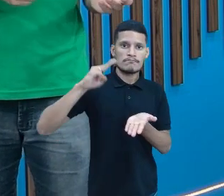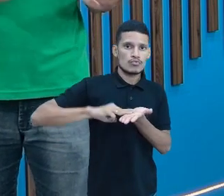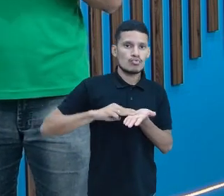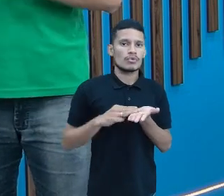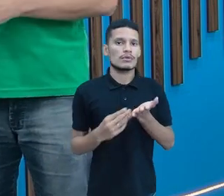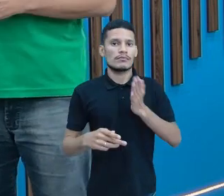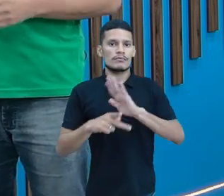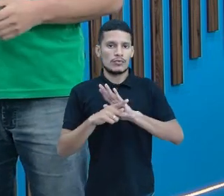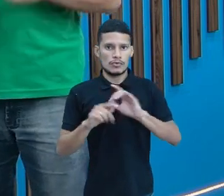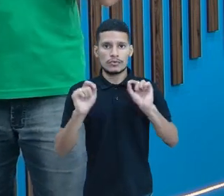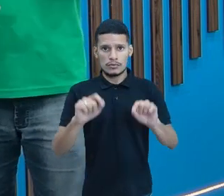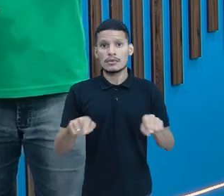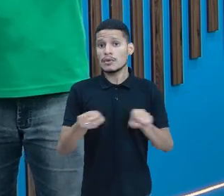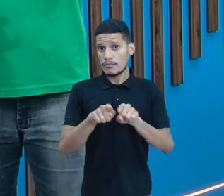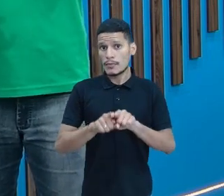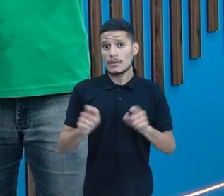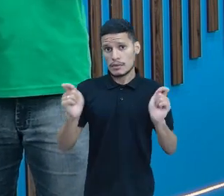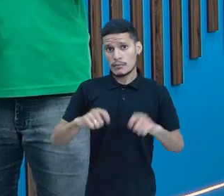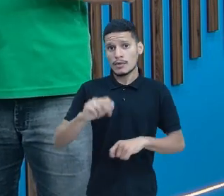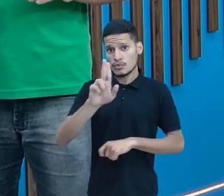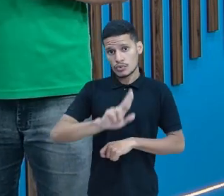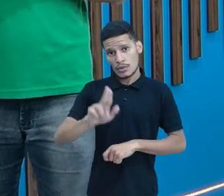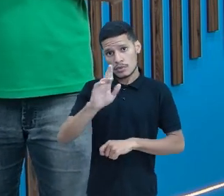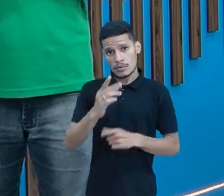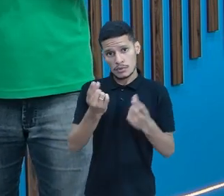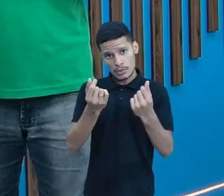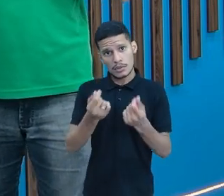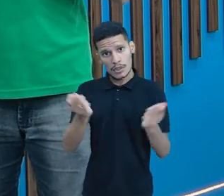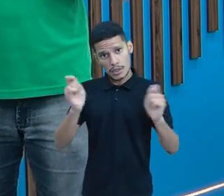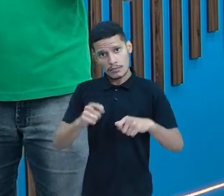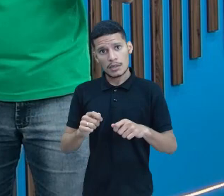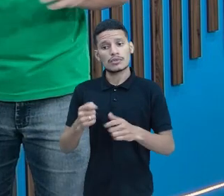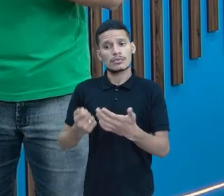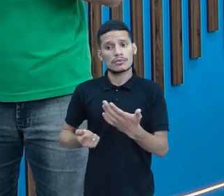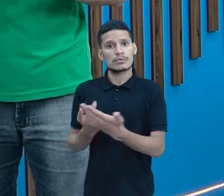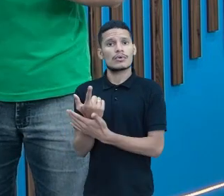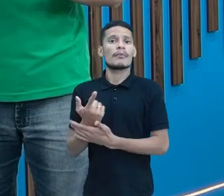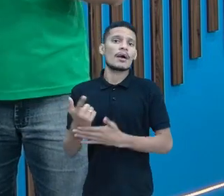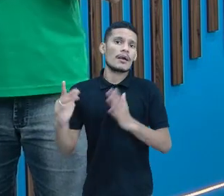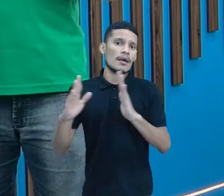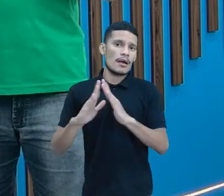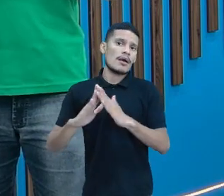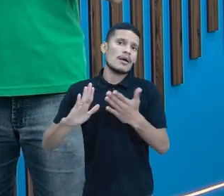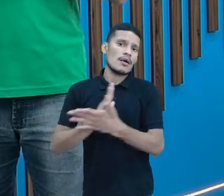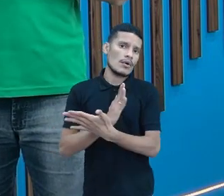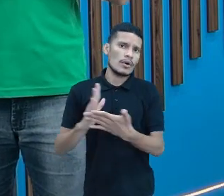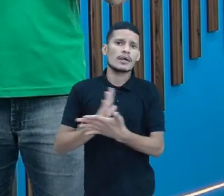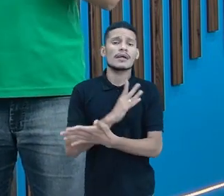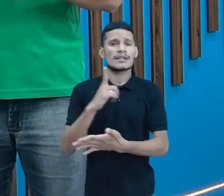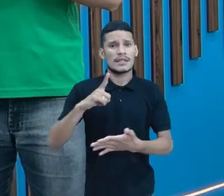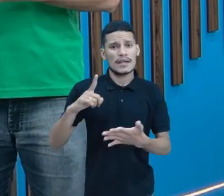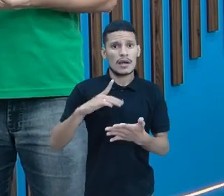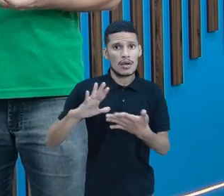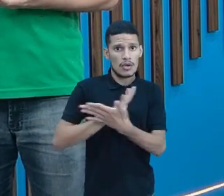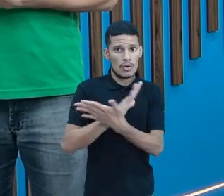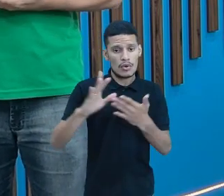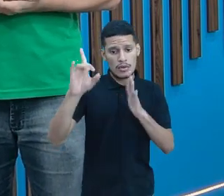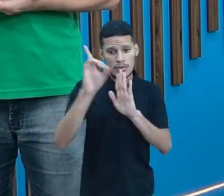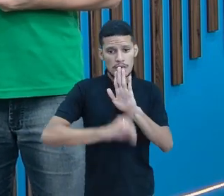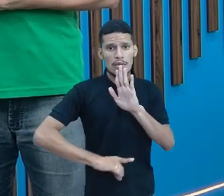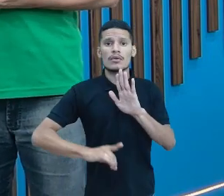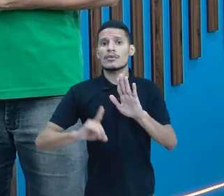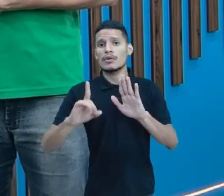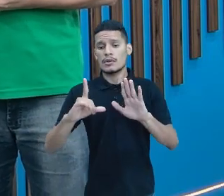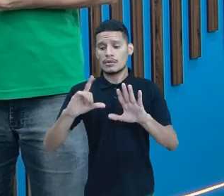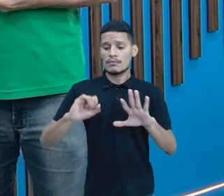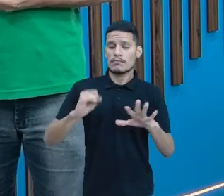esse dinheiro para financiar imóvel. Então, enfim, existem alguns direitos que se asseguram a esse trabalhador,